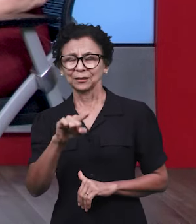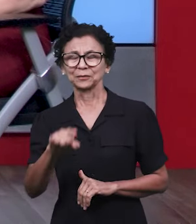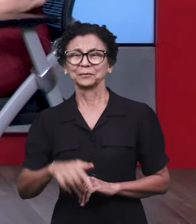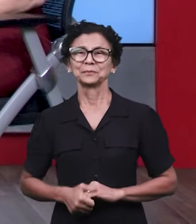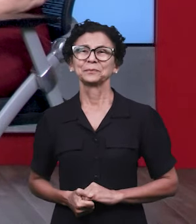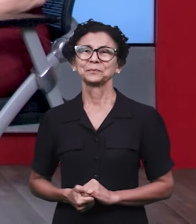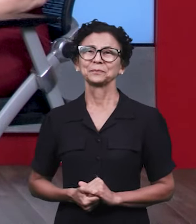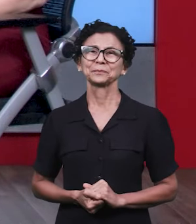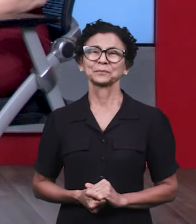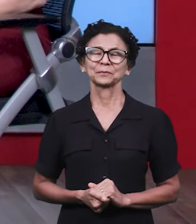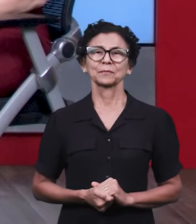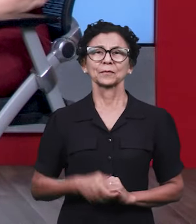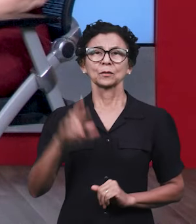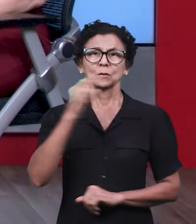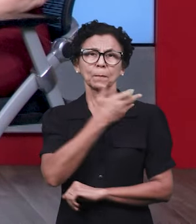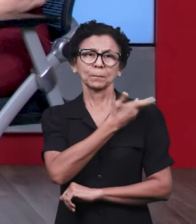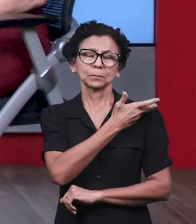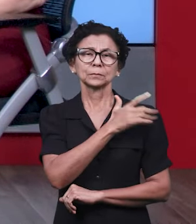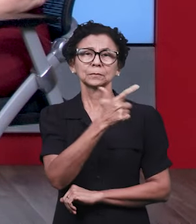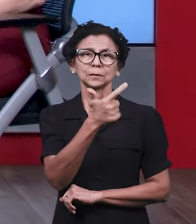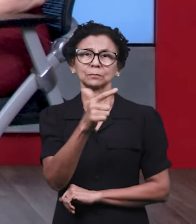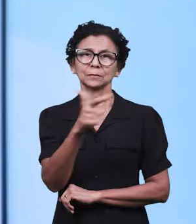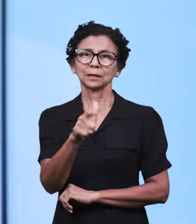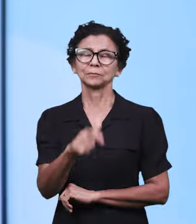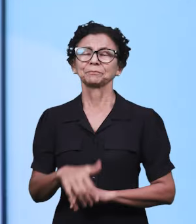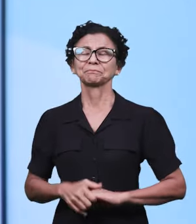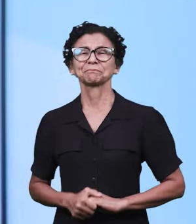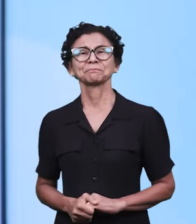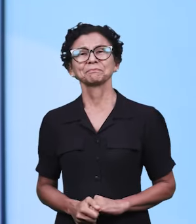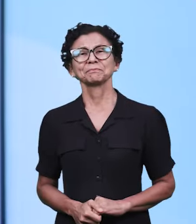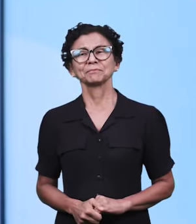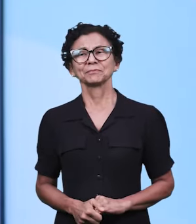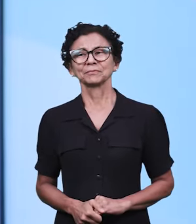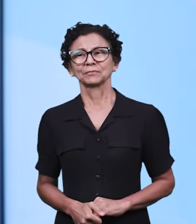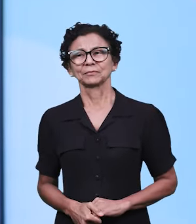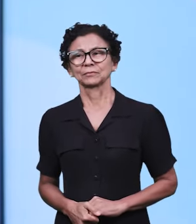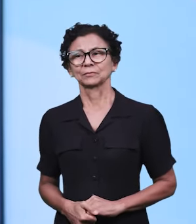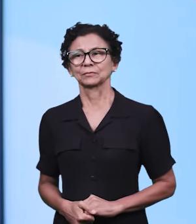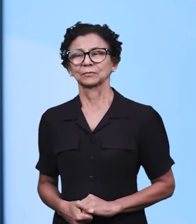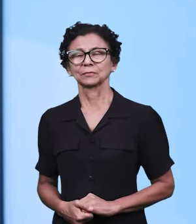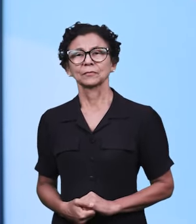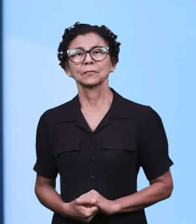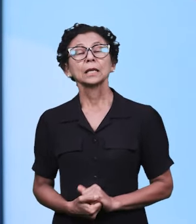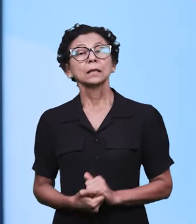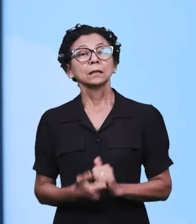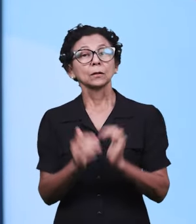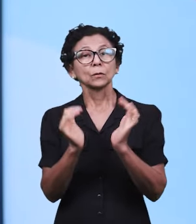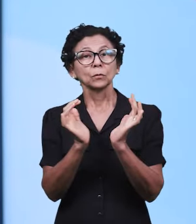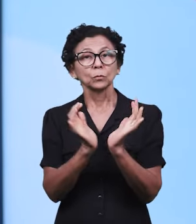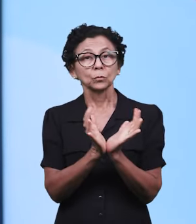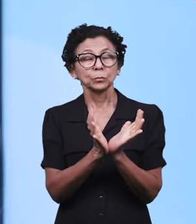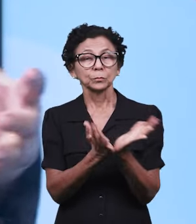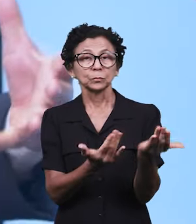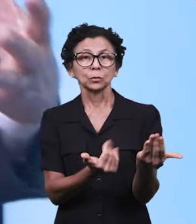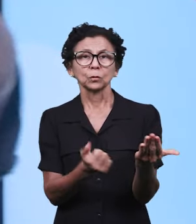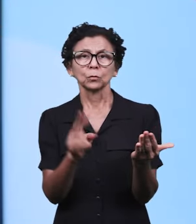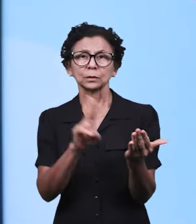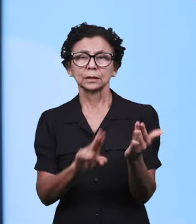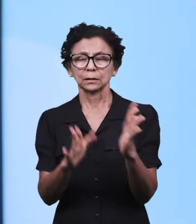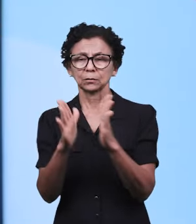acepção de pessoas. Então, todo esse trabalho dos jovens, os grupos de oração, né, como semente preciosa, orar sem